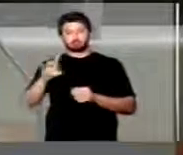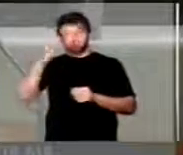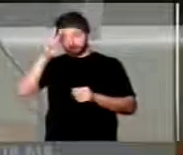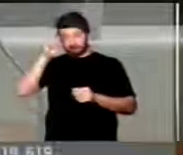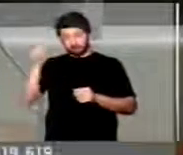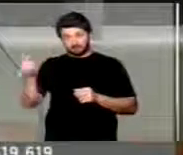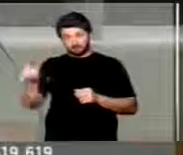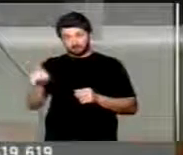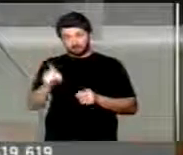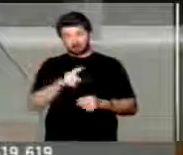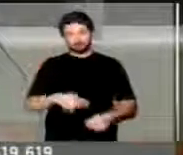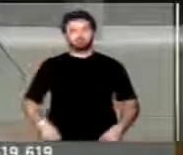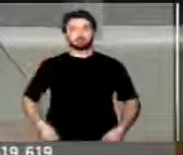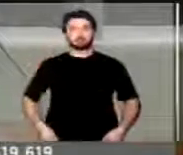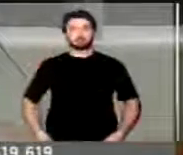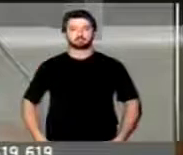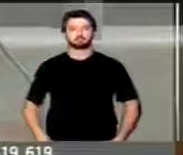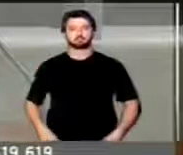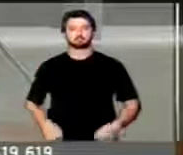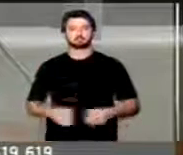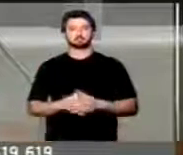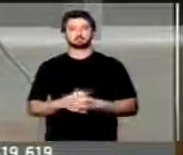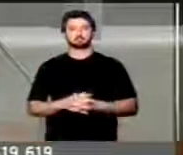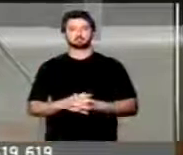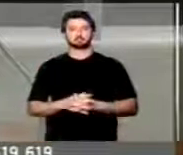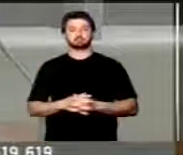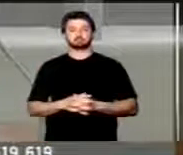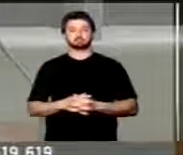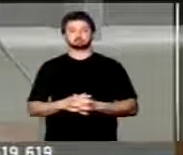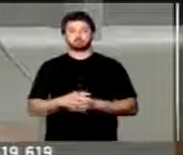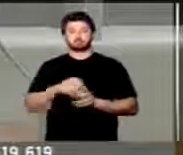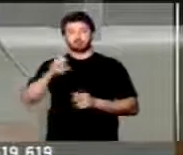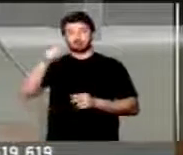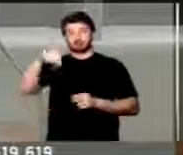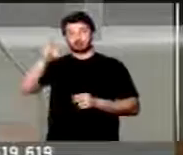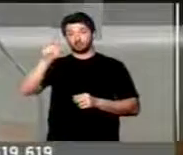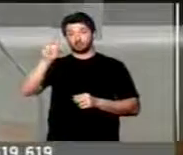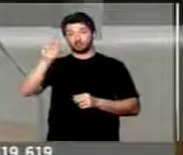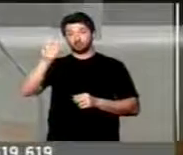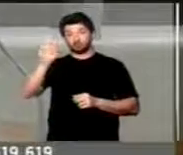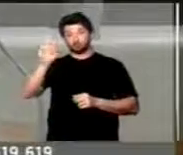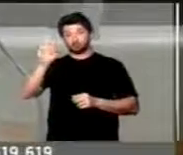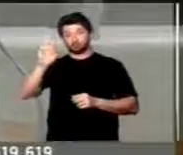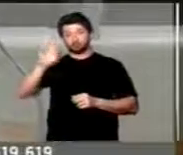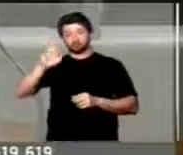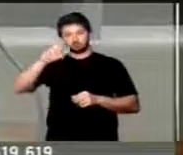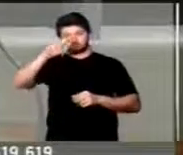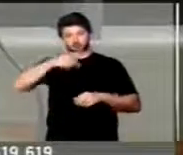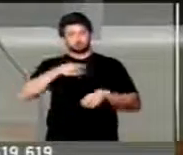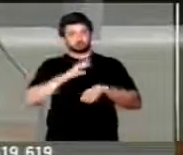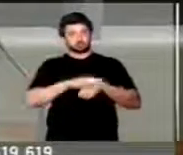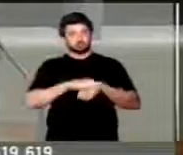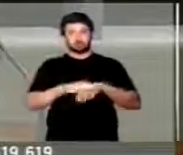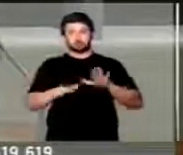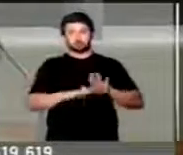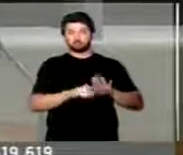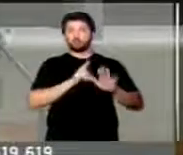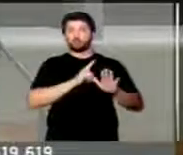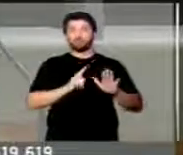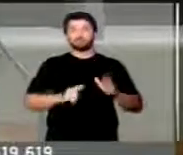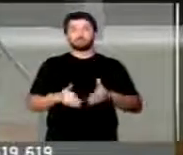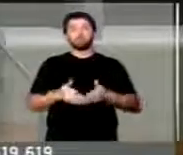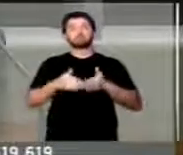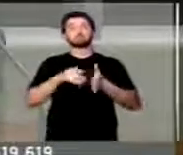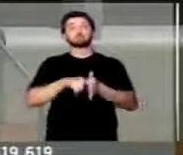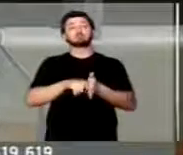senhores parlamentares, o Equador, de motu próprio, como o governo pediu